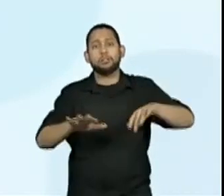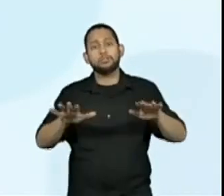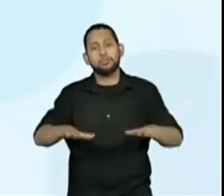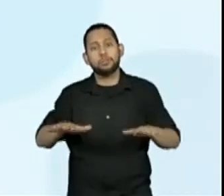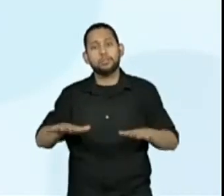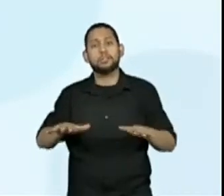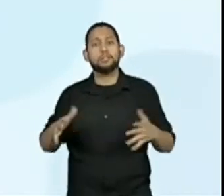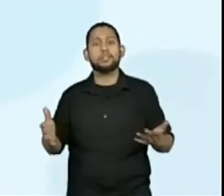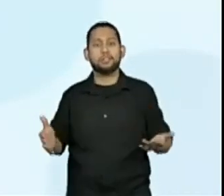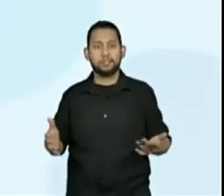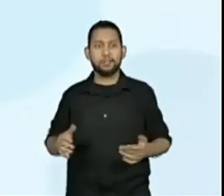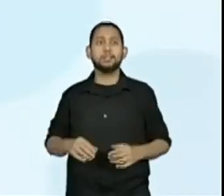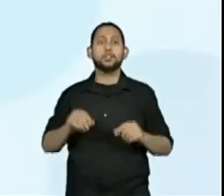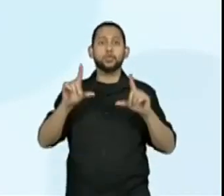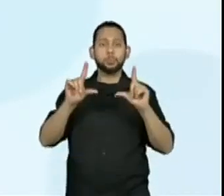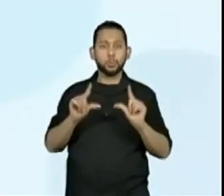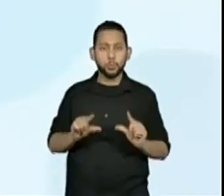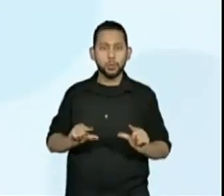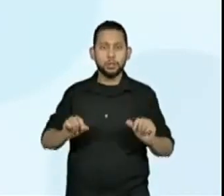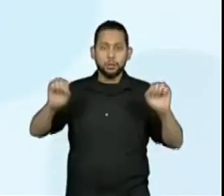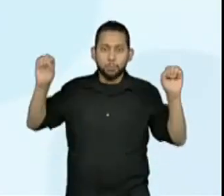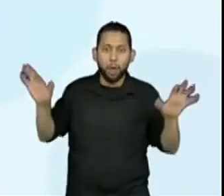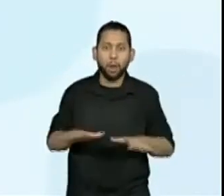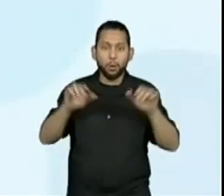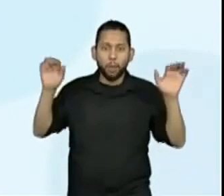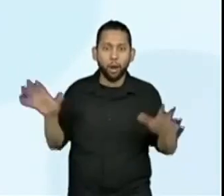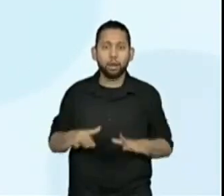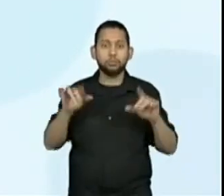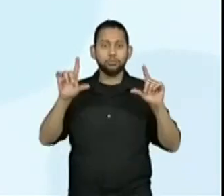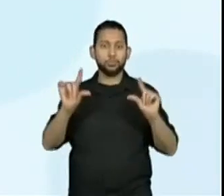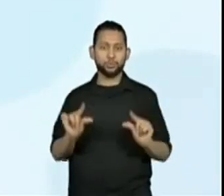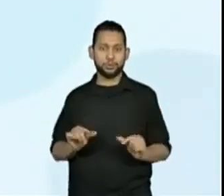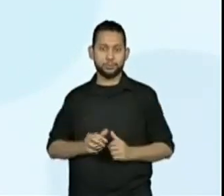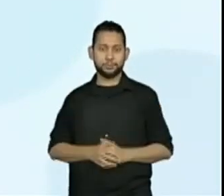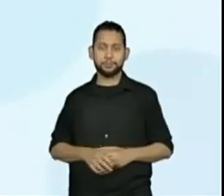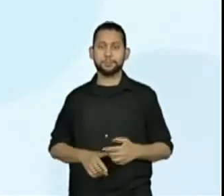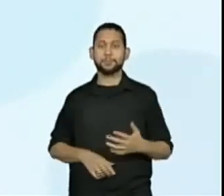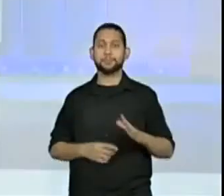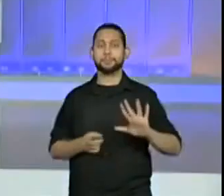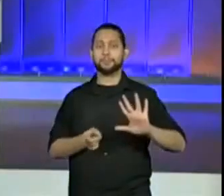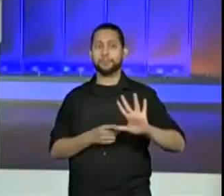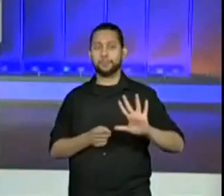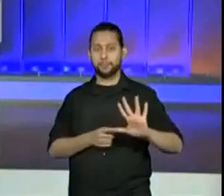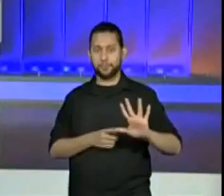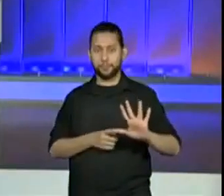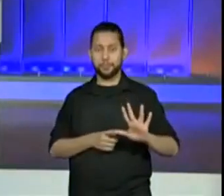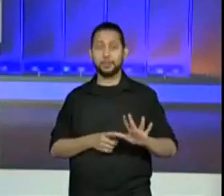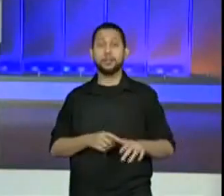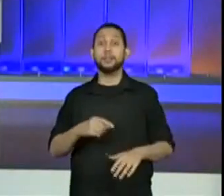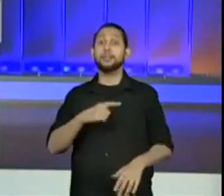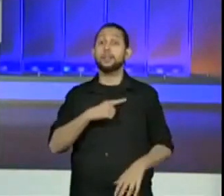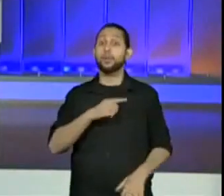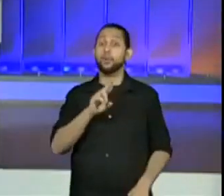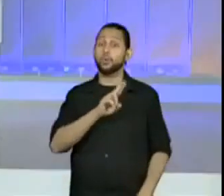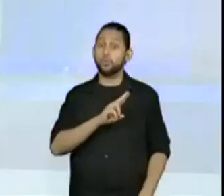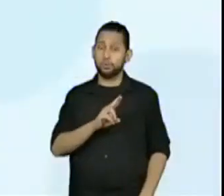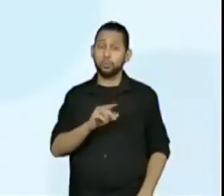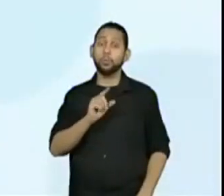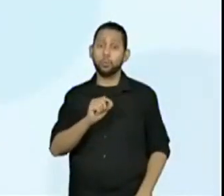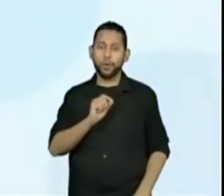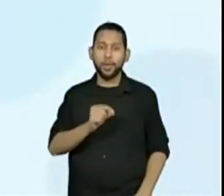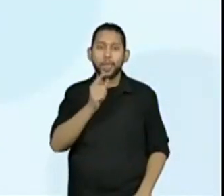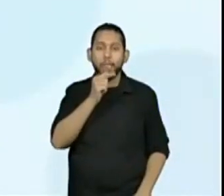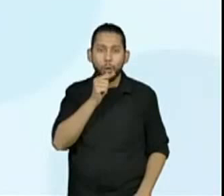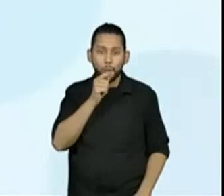e, por fim, evitar a erosão. o assoreamento, como alguns professores apontaram.